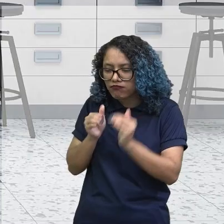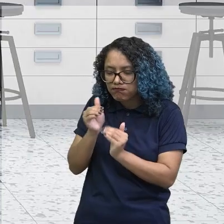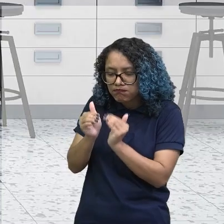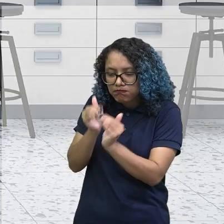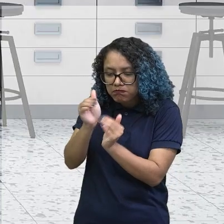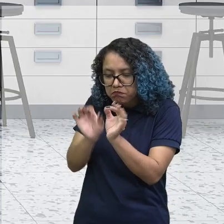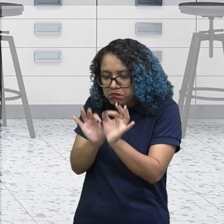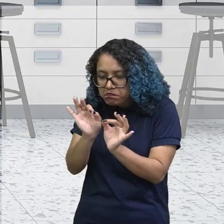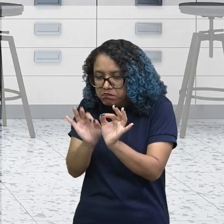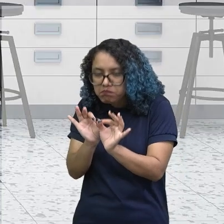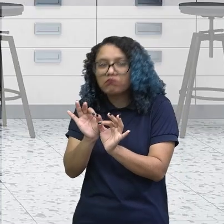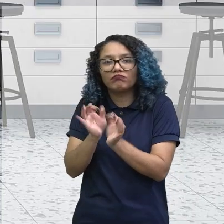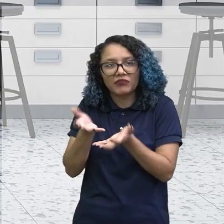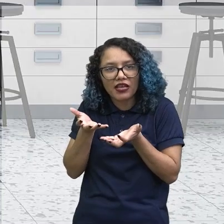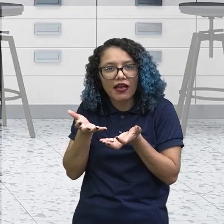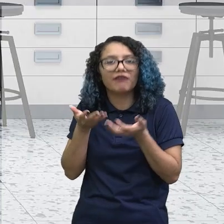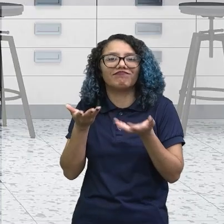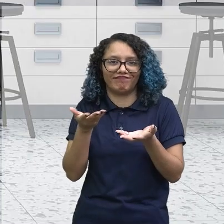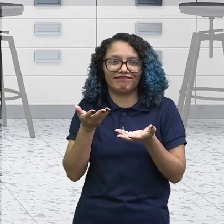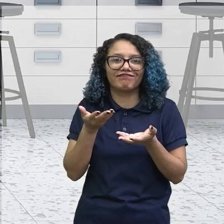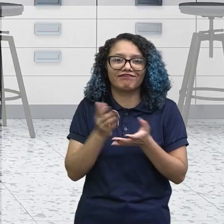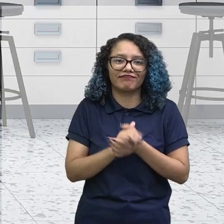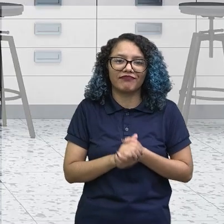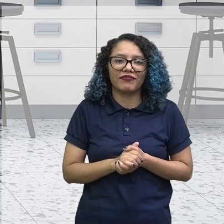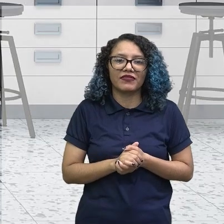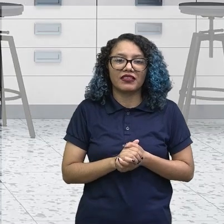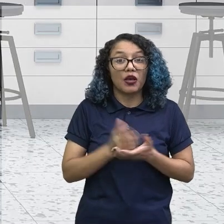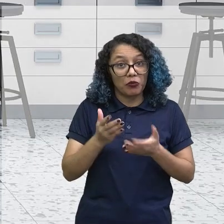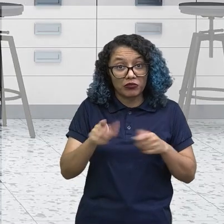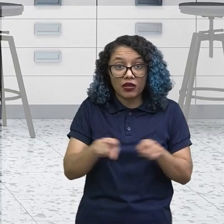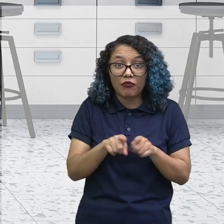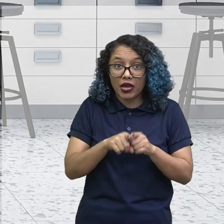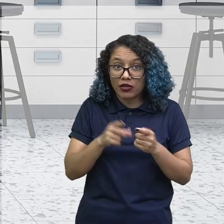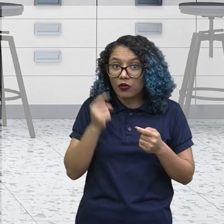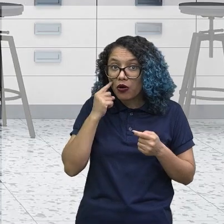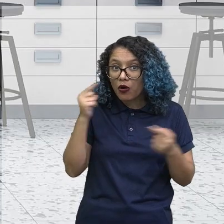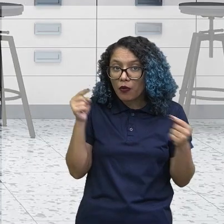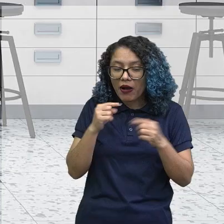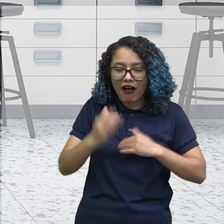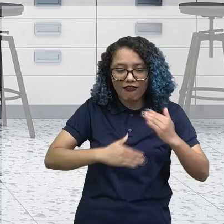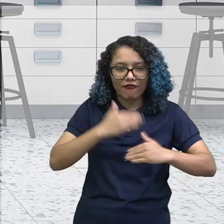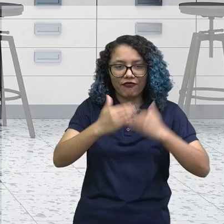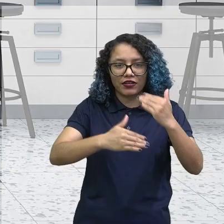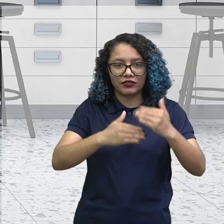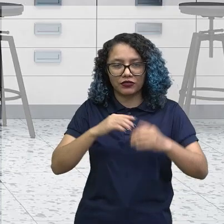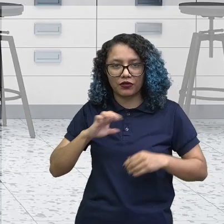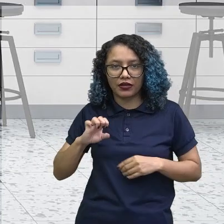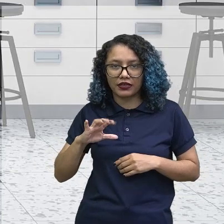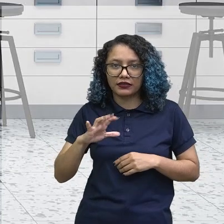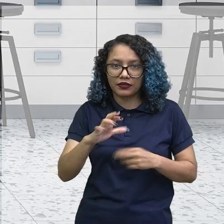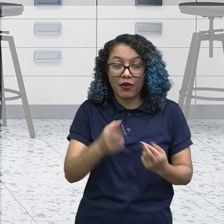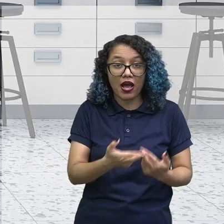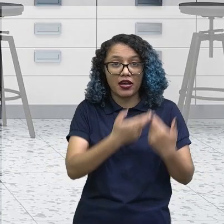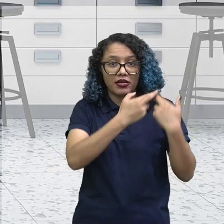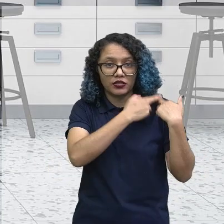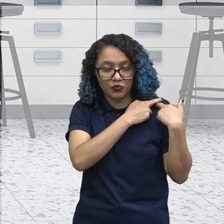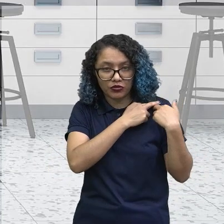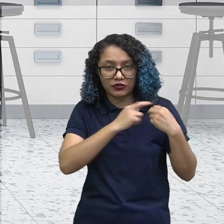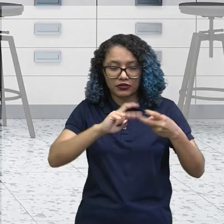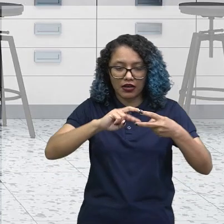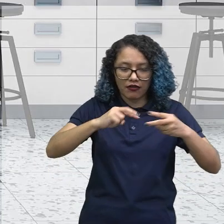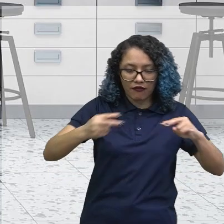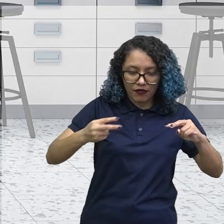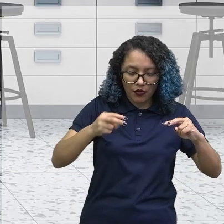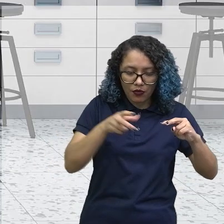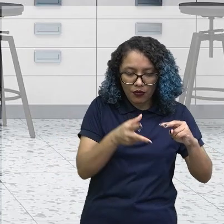desenvolver, certo? Então a gente observou já mais um avanço, né? A enzima que vai realizar esse corte do gene que eu